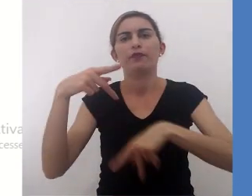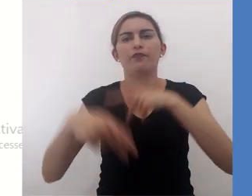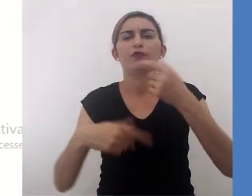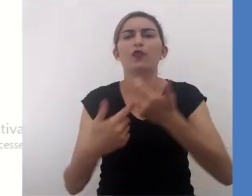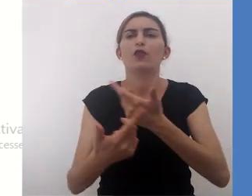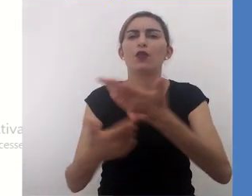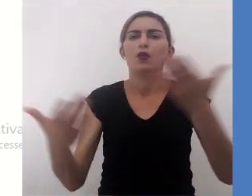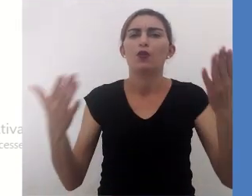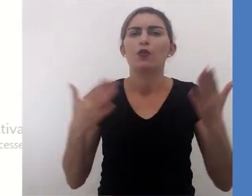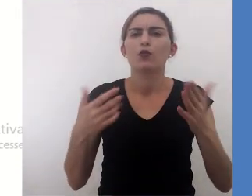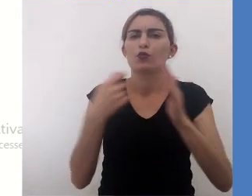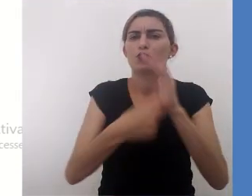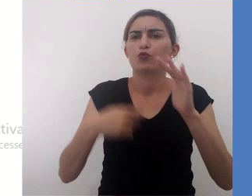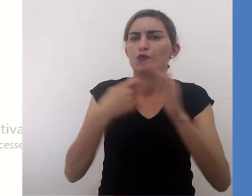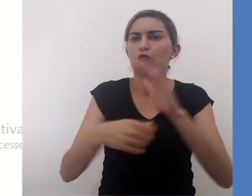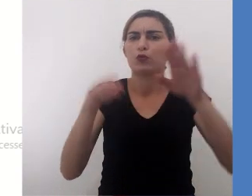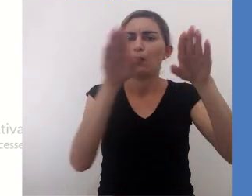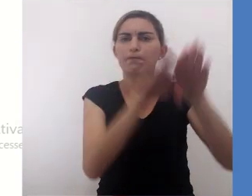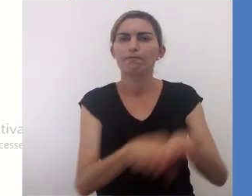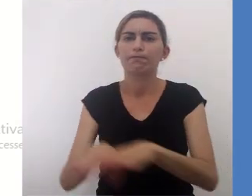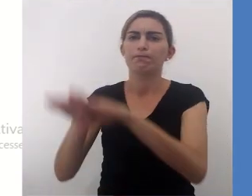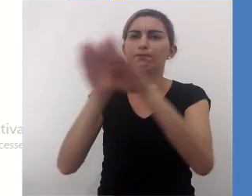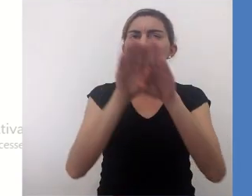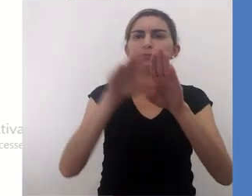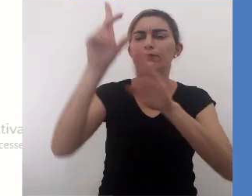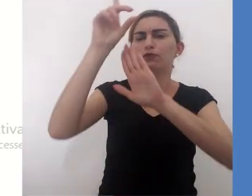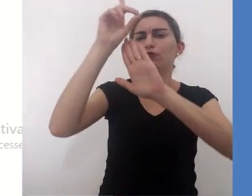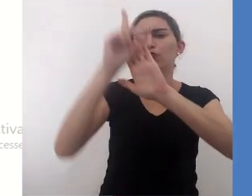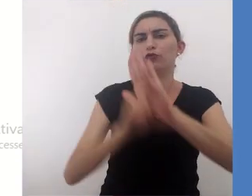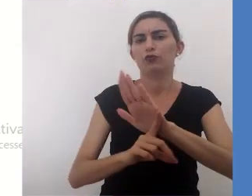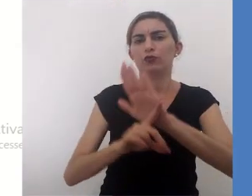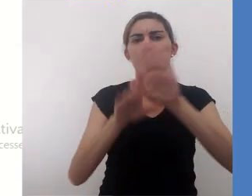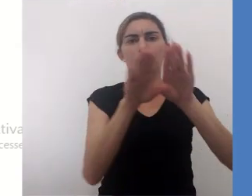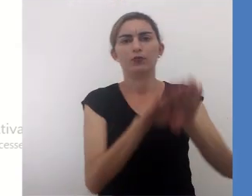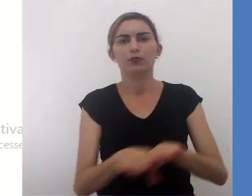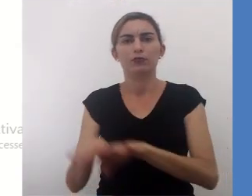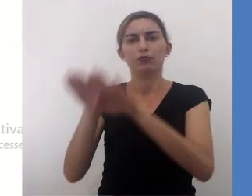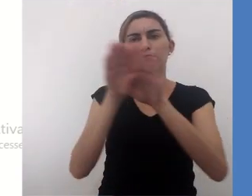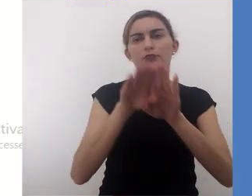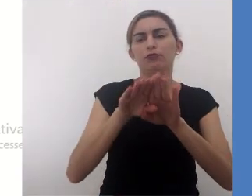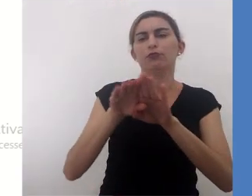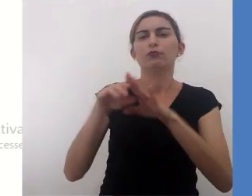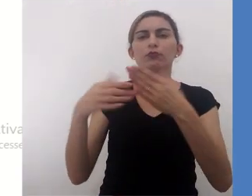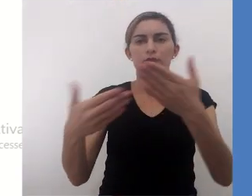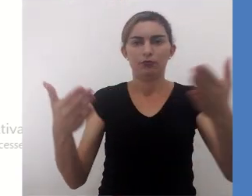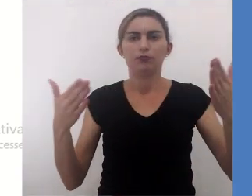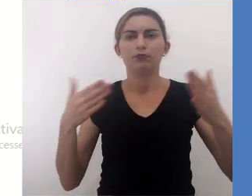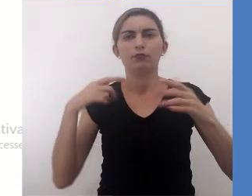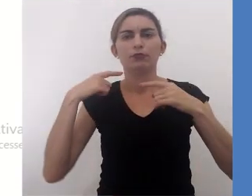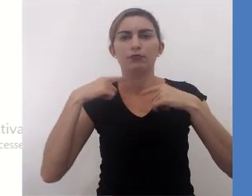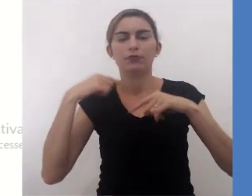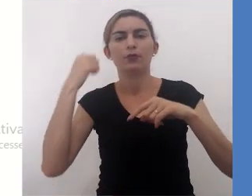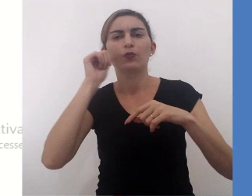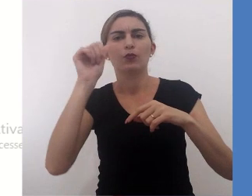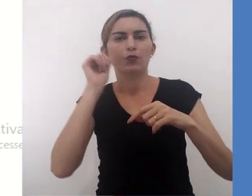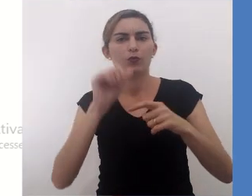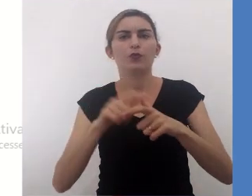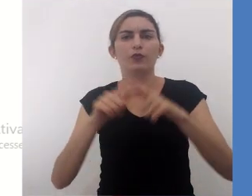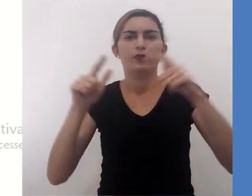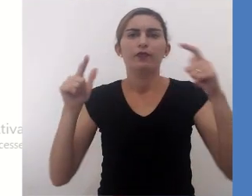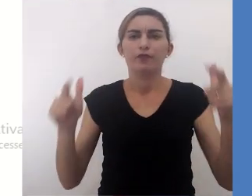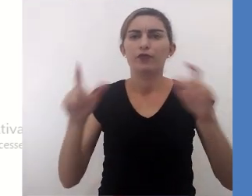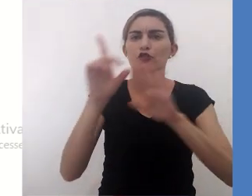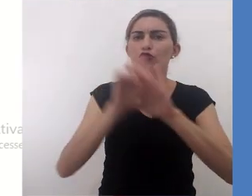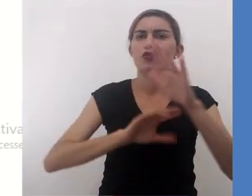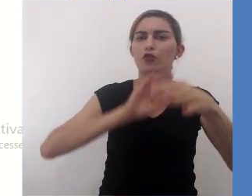para lutar pela igualdade de direito, ou seja, reivindicações das mulheres no século XIX. Direito ao